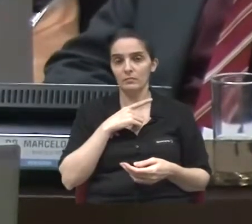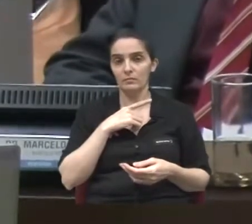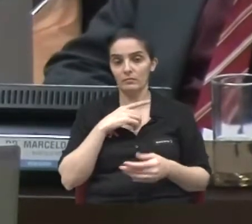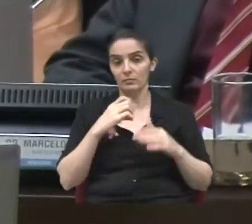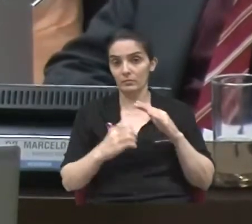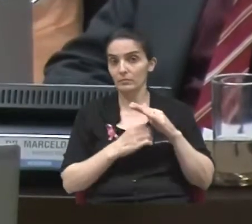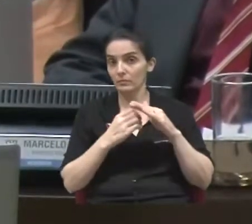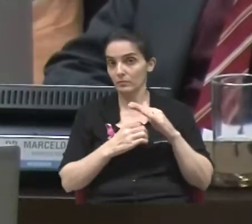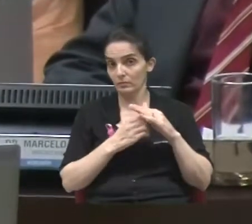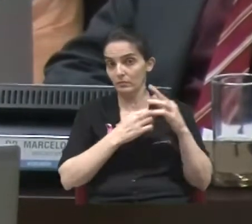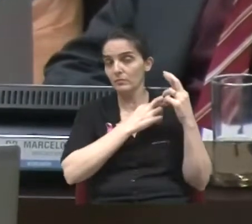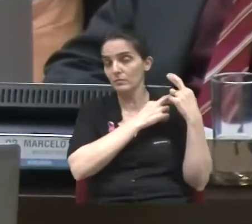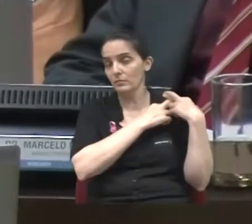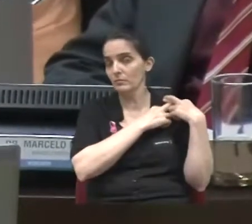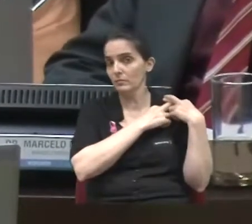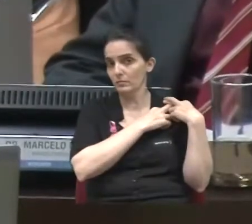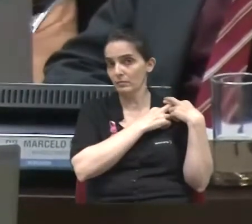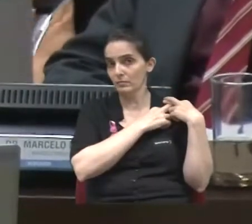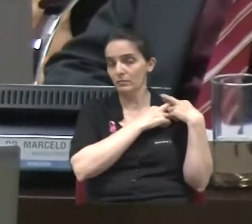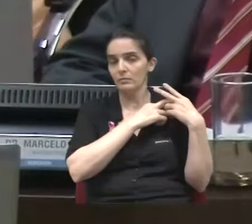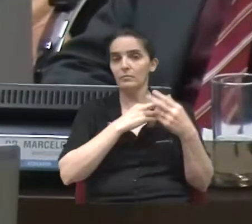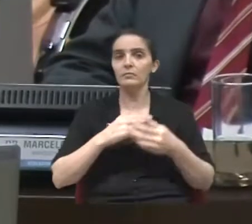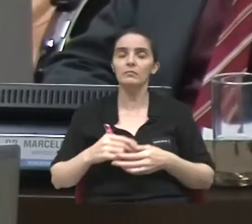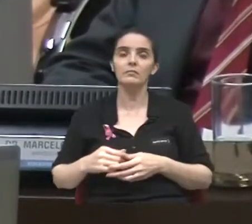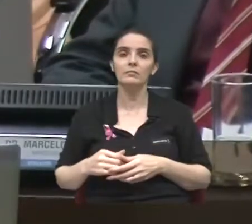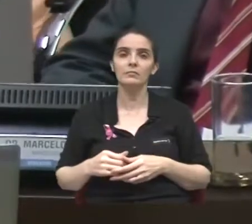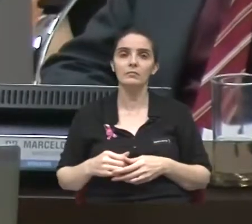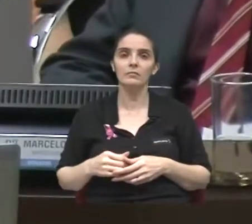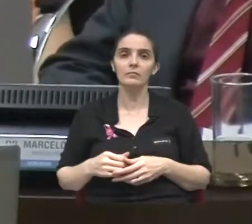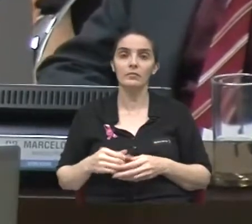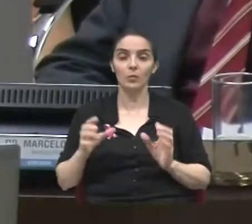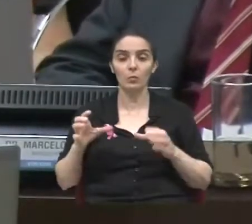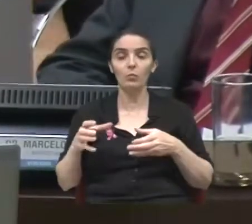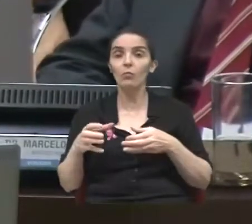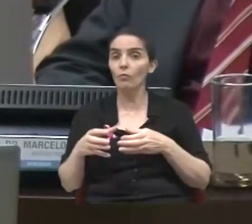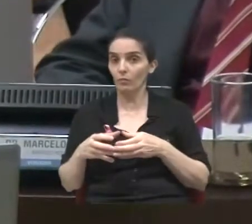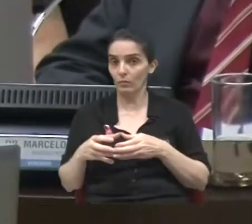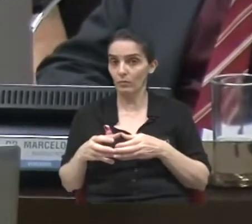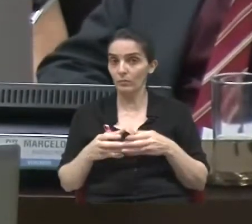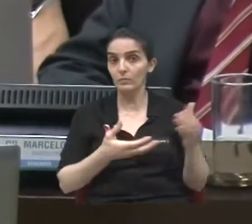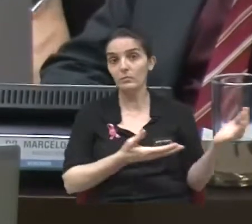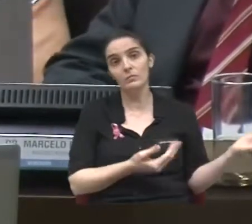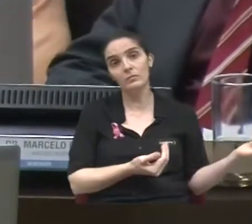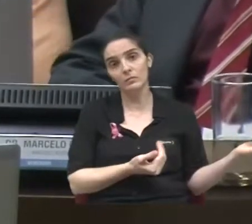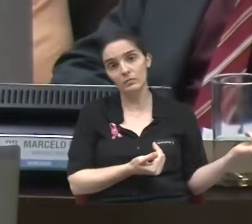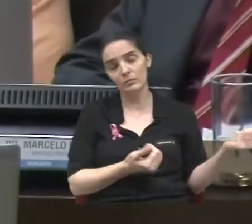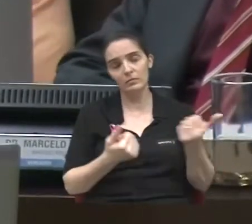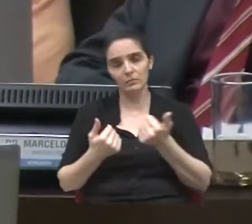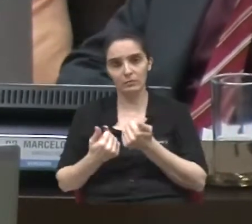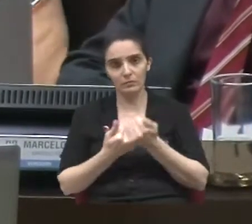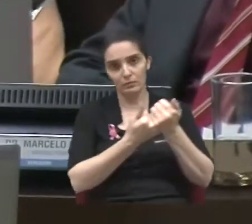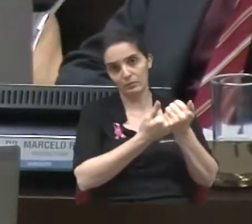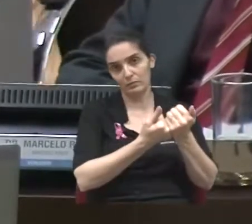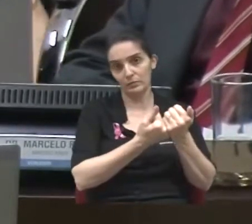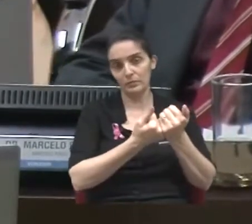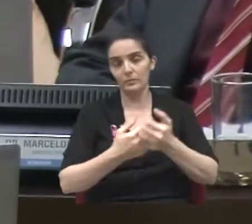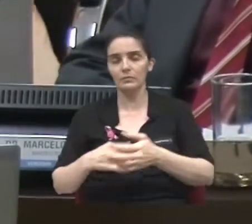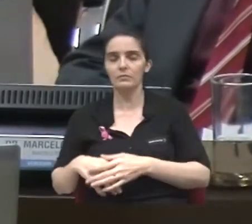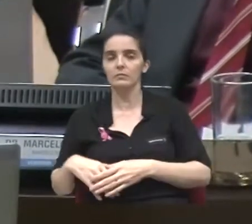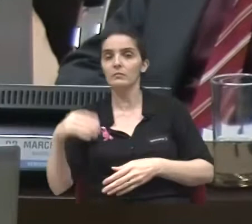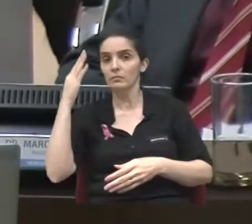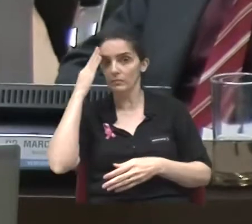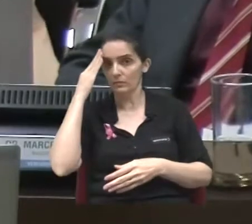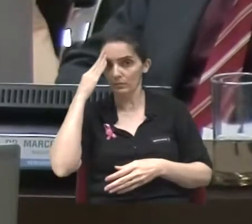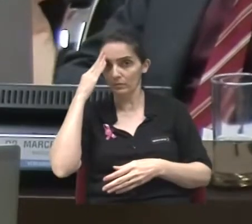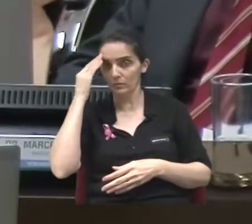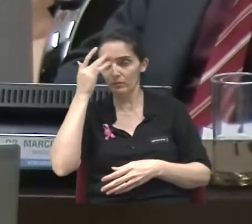pessoal querendo se formar. Então, tem um grupo de jovens dando um apoio a esse pessoal. E a gente sabe que esses coletores são